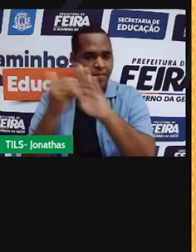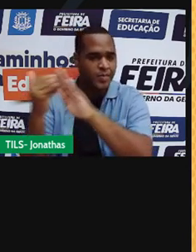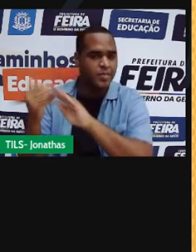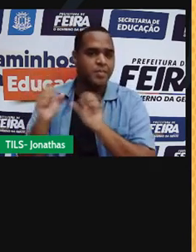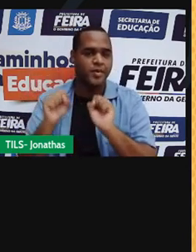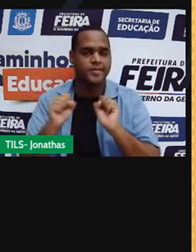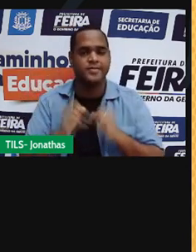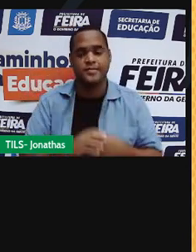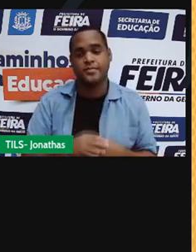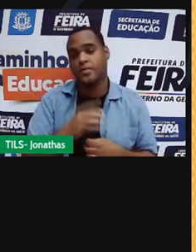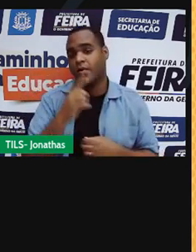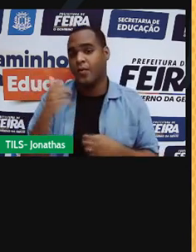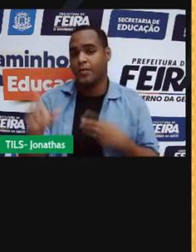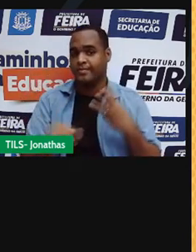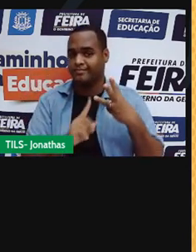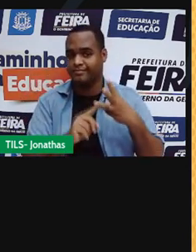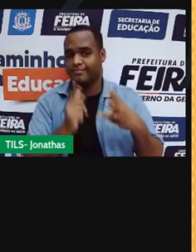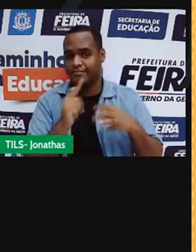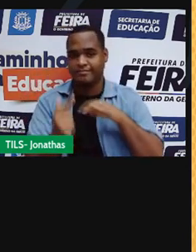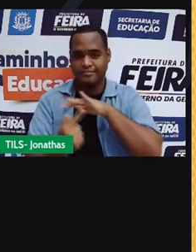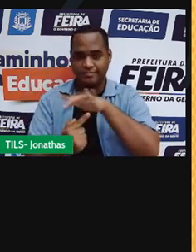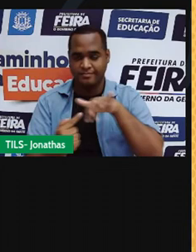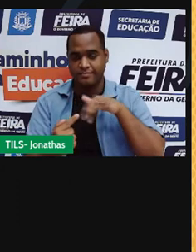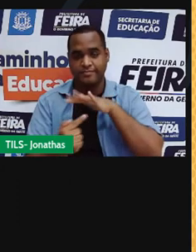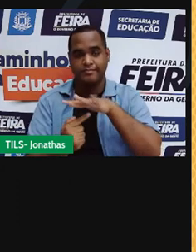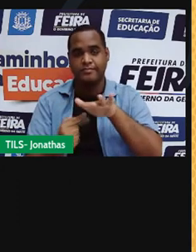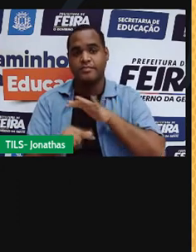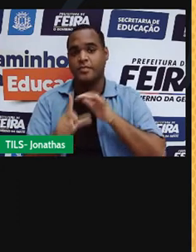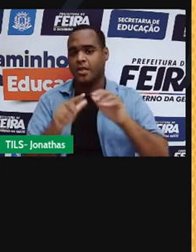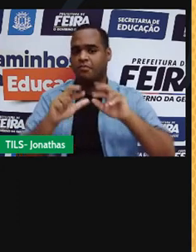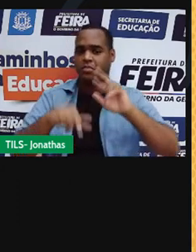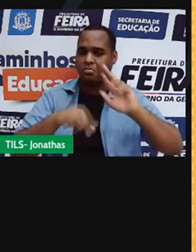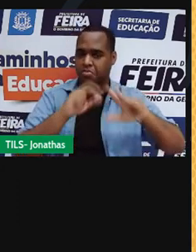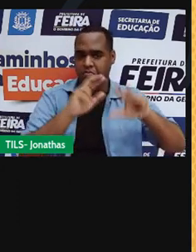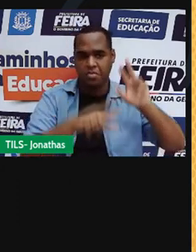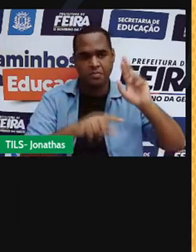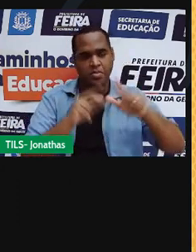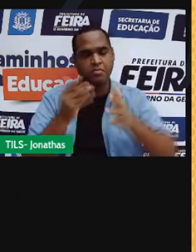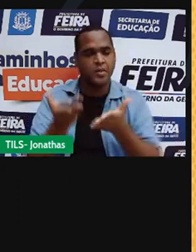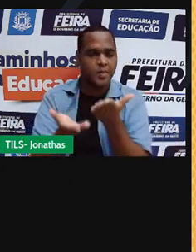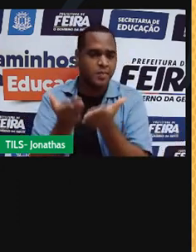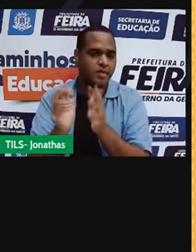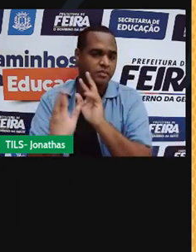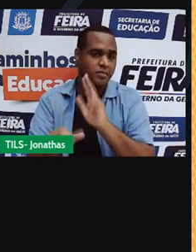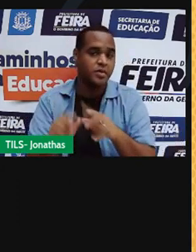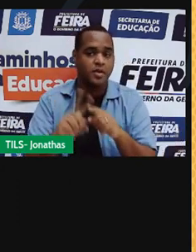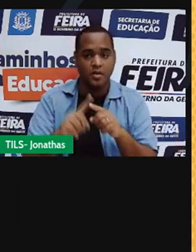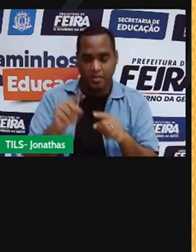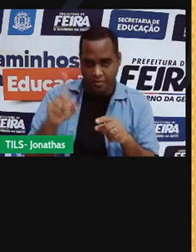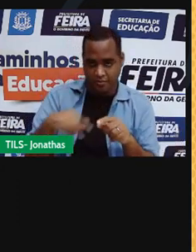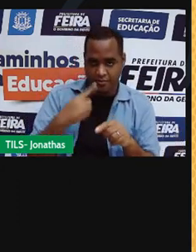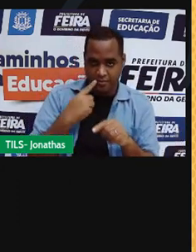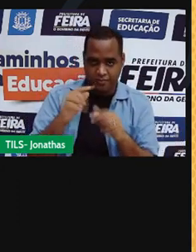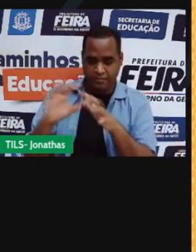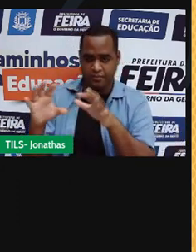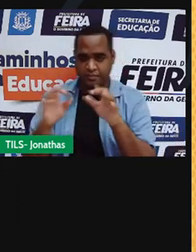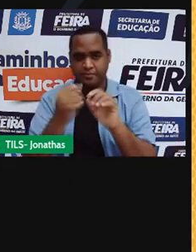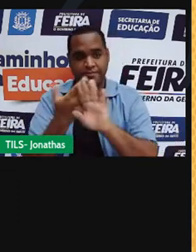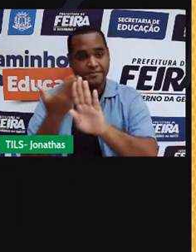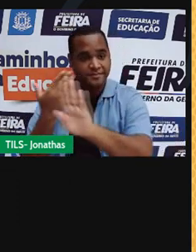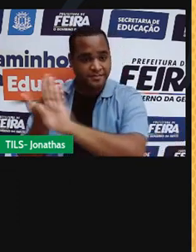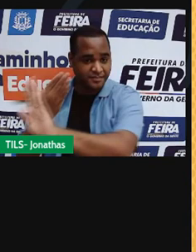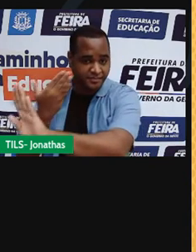A matéria em estado gasoso tem volume e forma variáveis. As suas partículas estão muito separadas e se